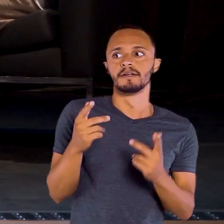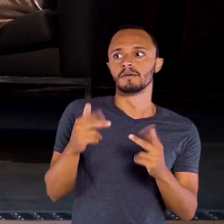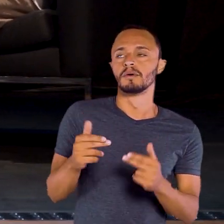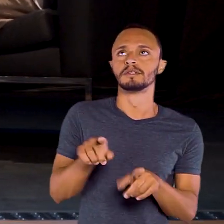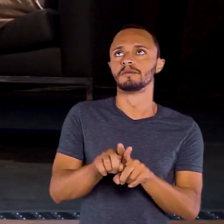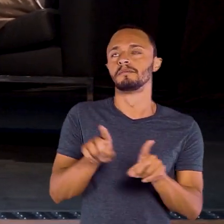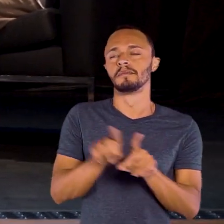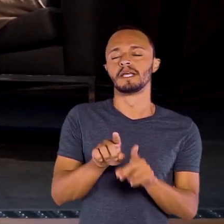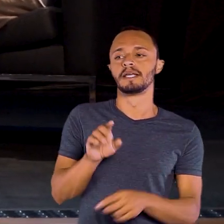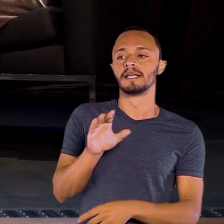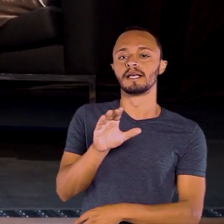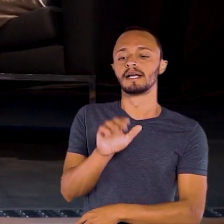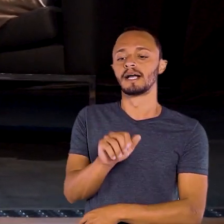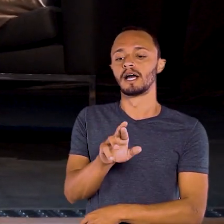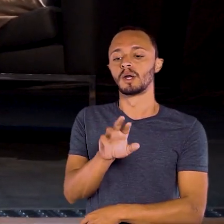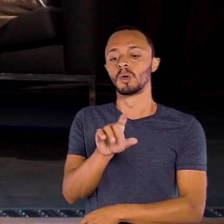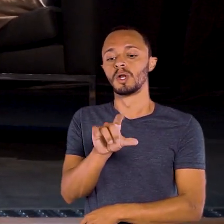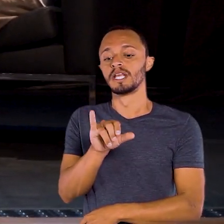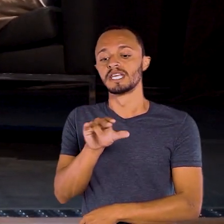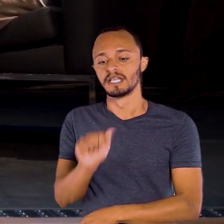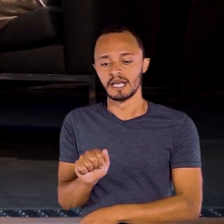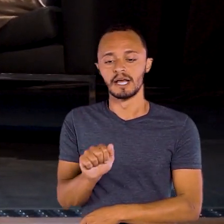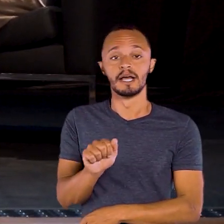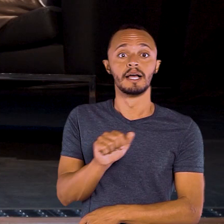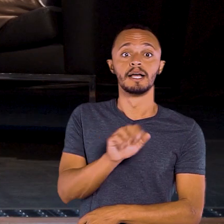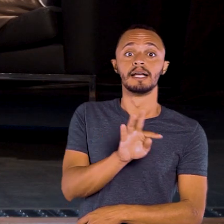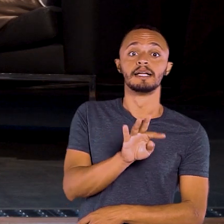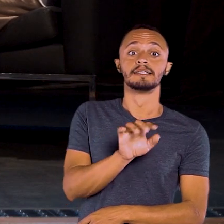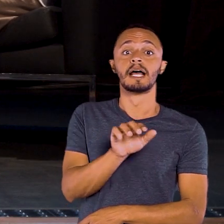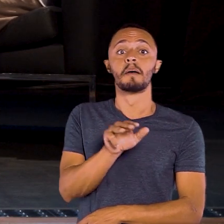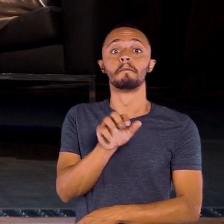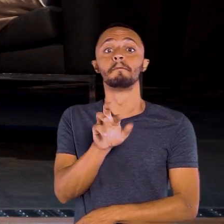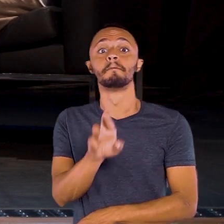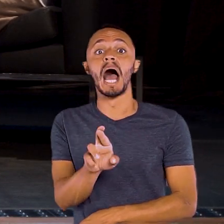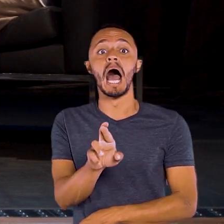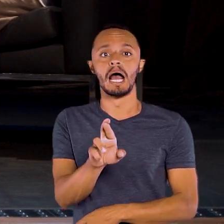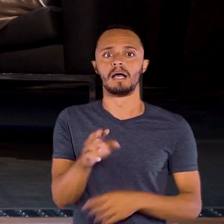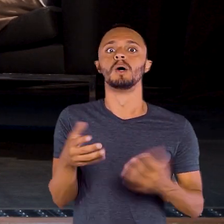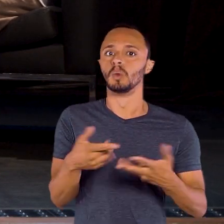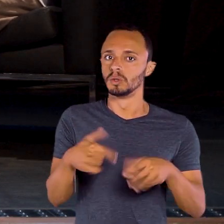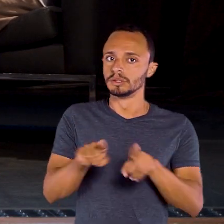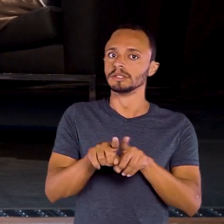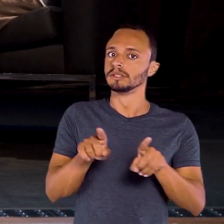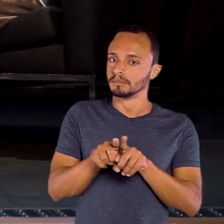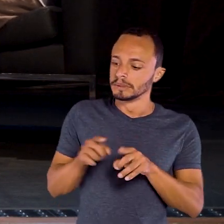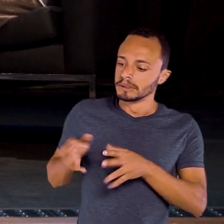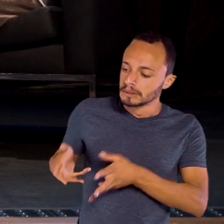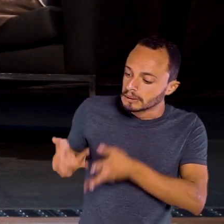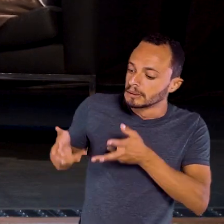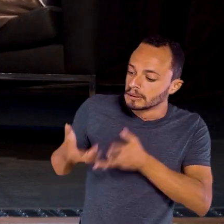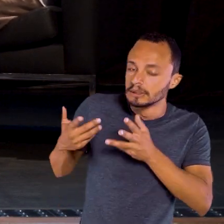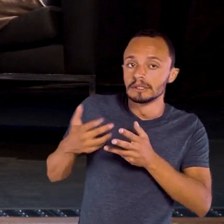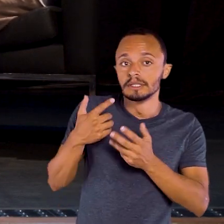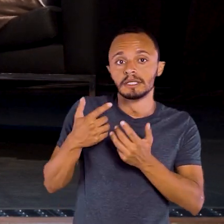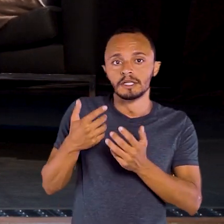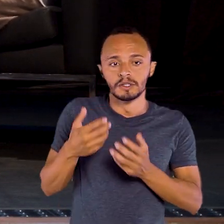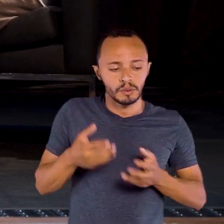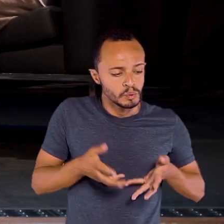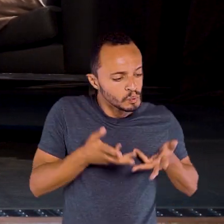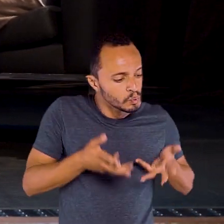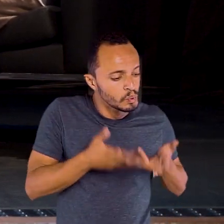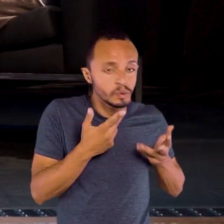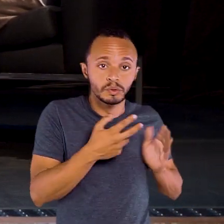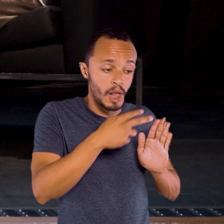elementos, né? O próprio Itamar, hoje, que está trazendo o gosto do leitor brasileiro de novo para o